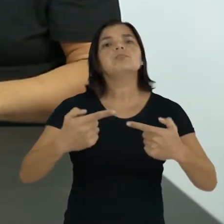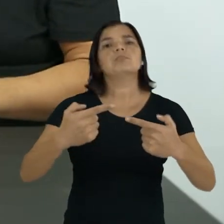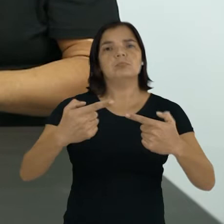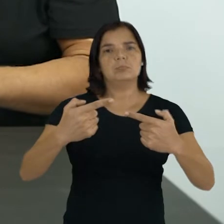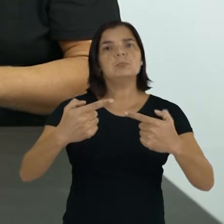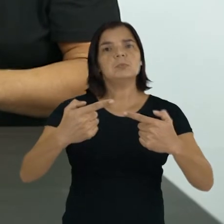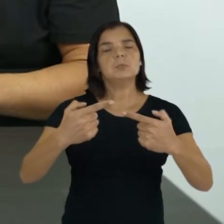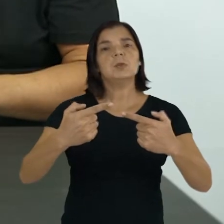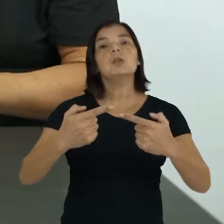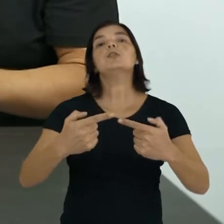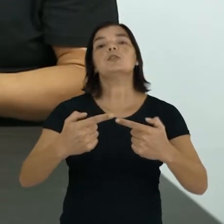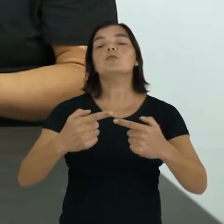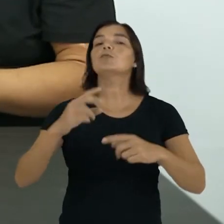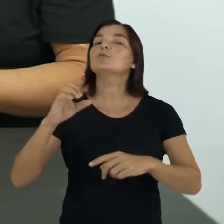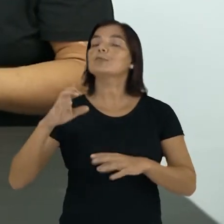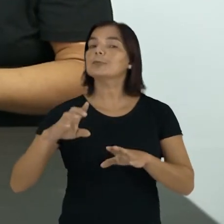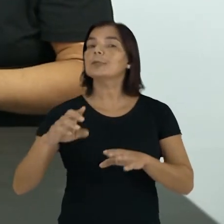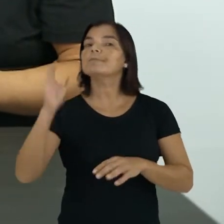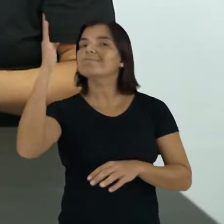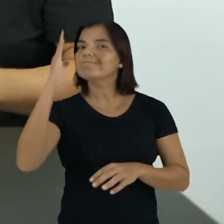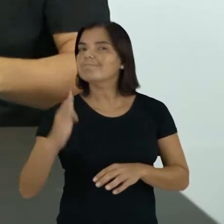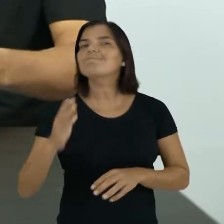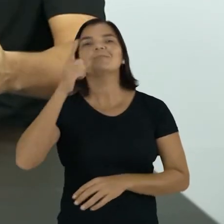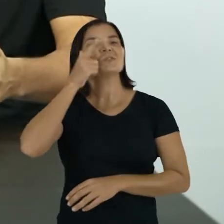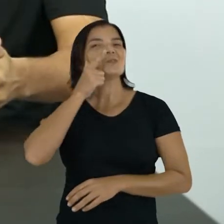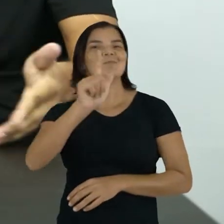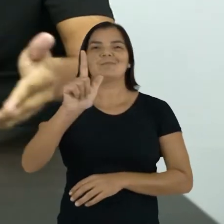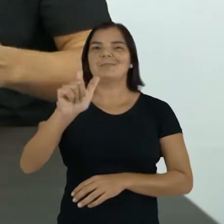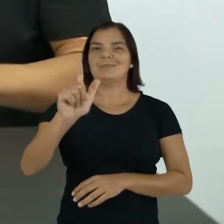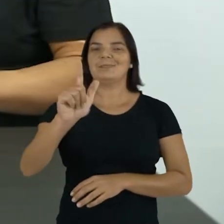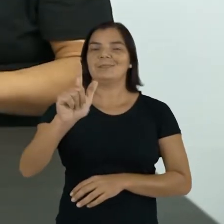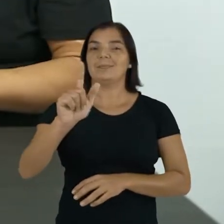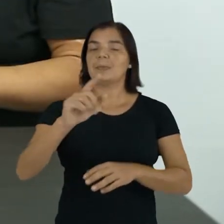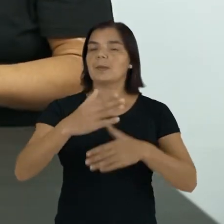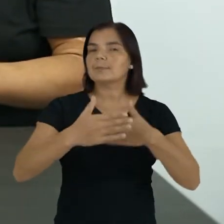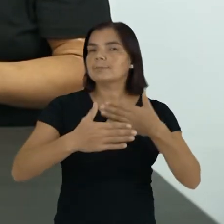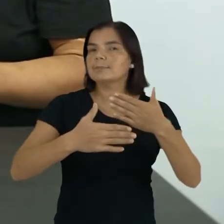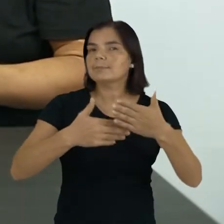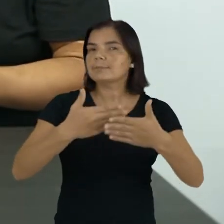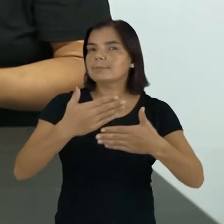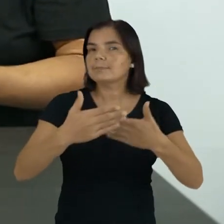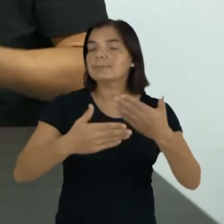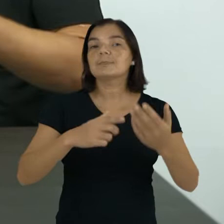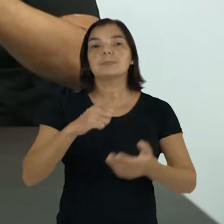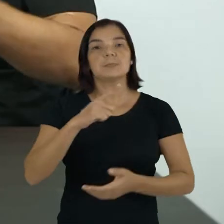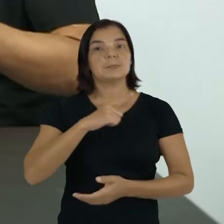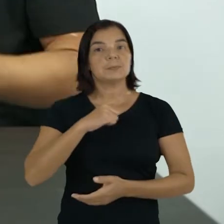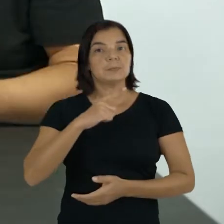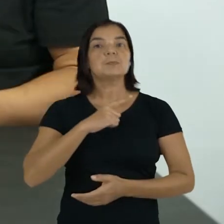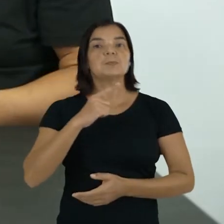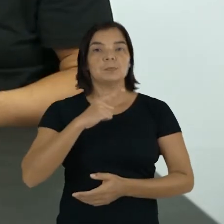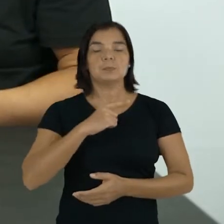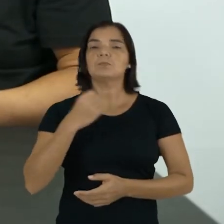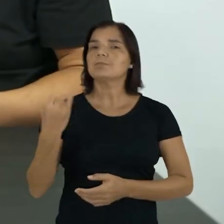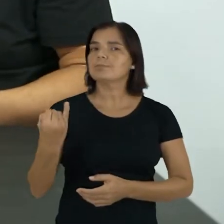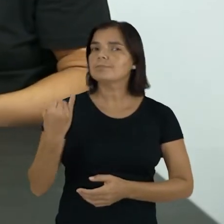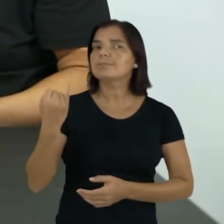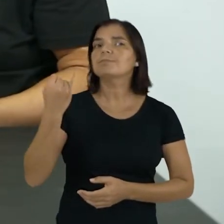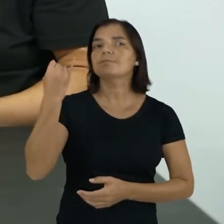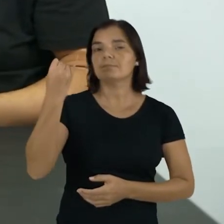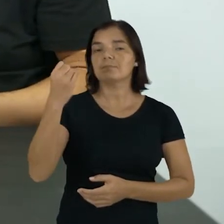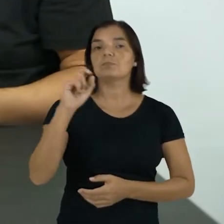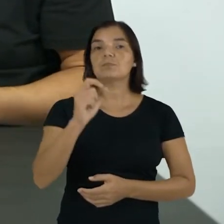brasileiros saem como vencedores nessa história. A partir desse momento, nós vamos ter um evento muito importante, que